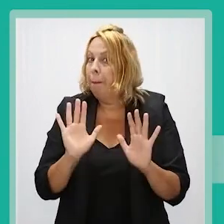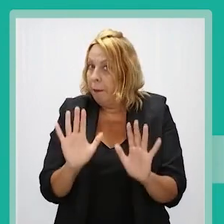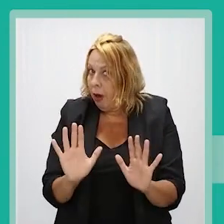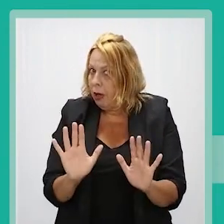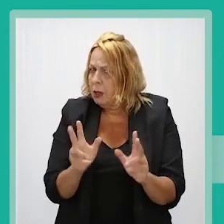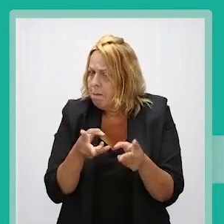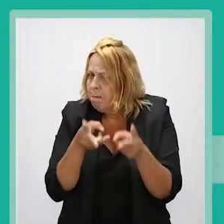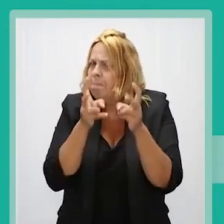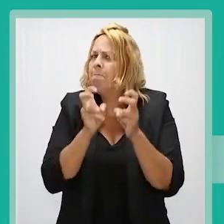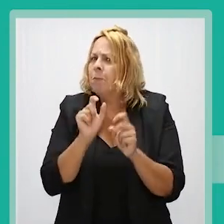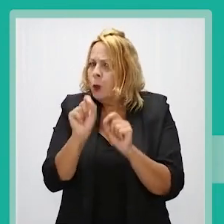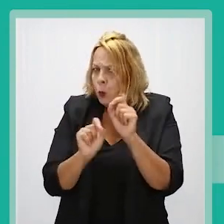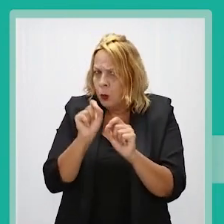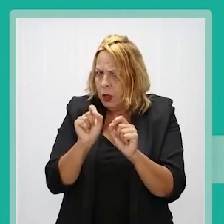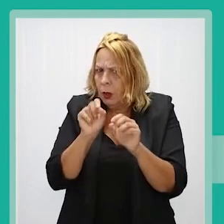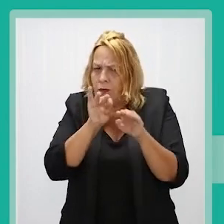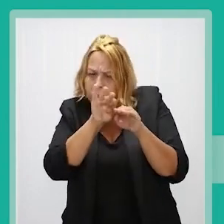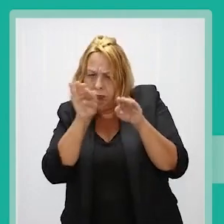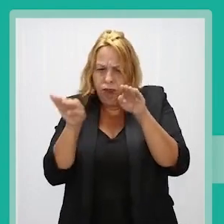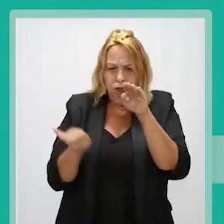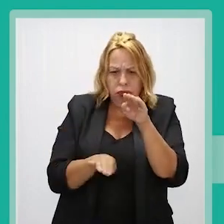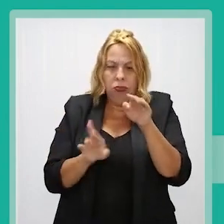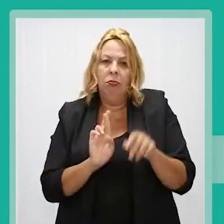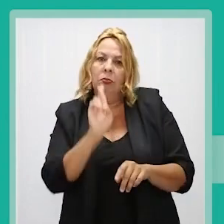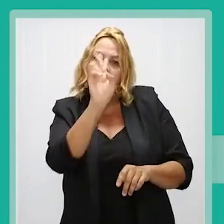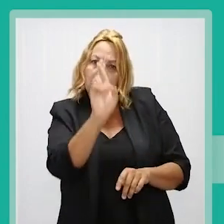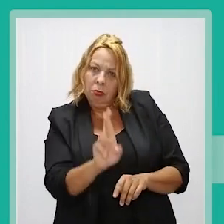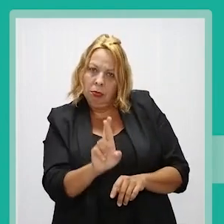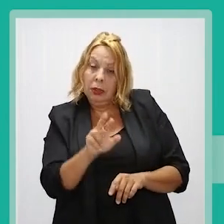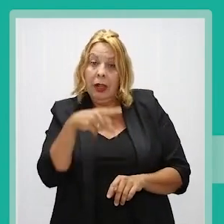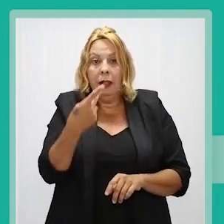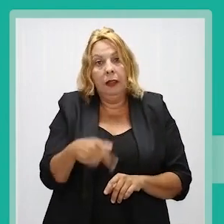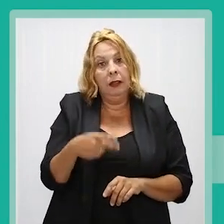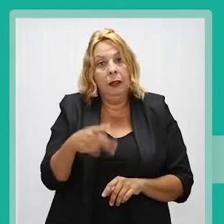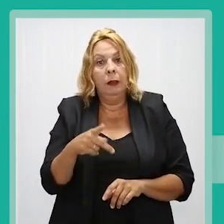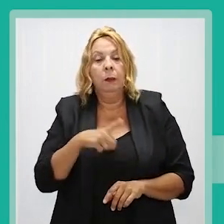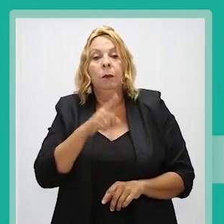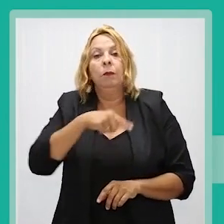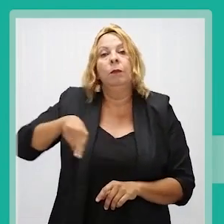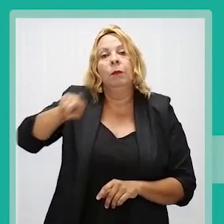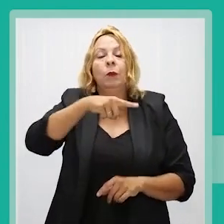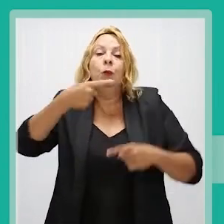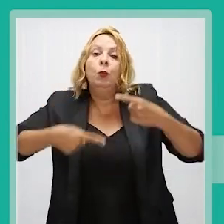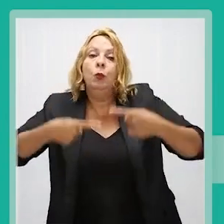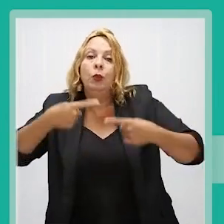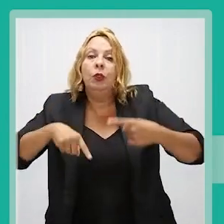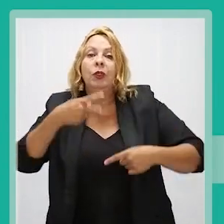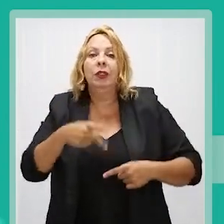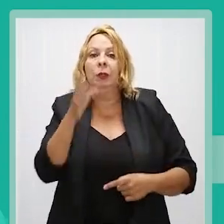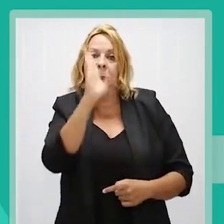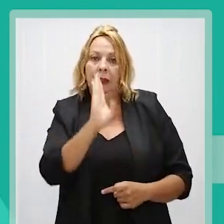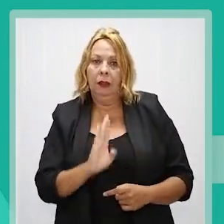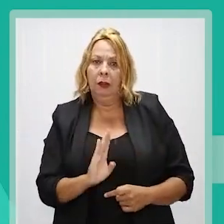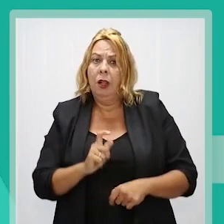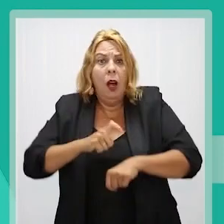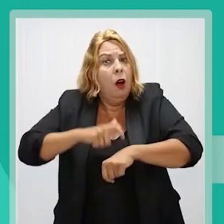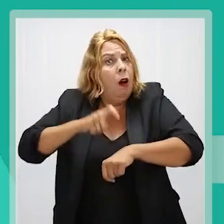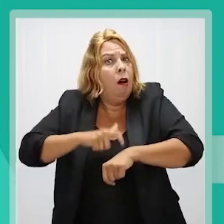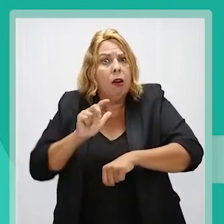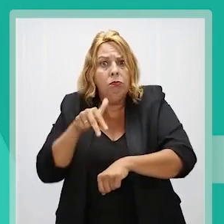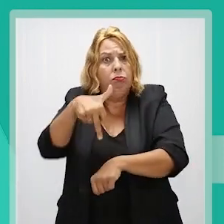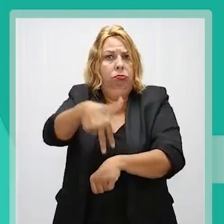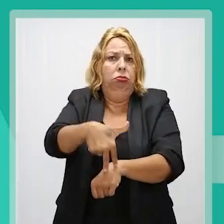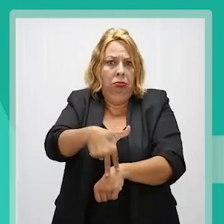entanto, observamos uma baixa representação marcante nos altos cargos políticos do nosso Brasil. É hora de